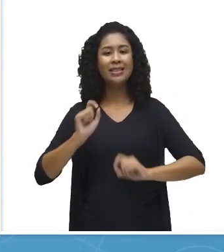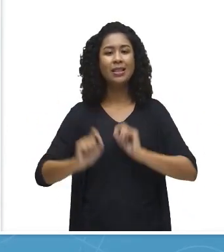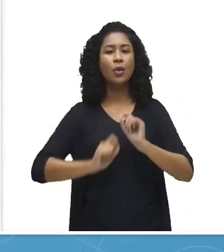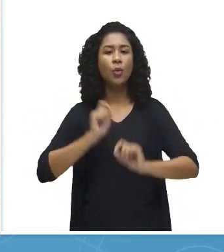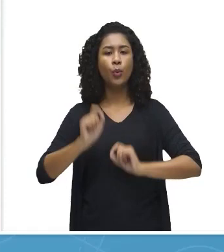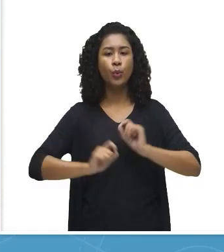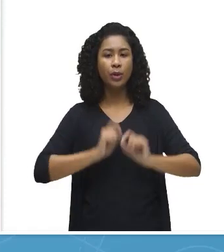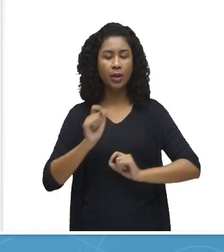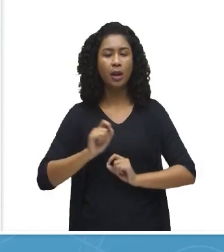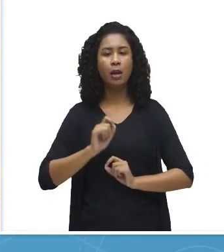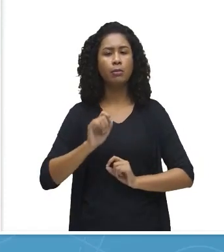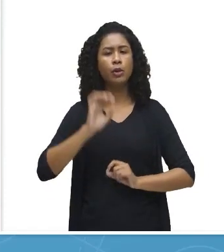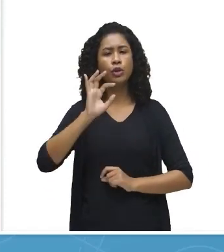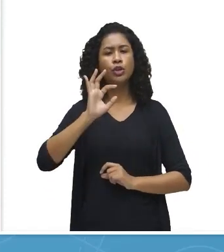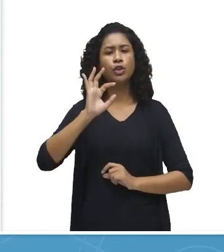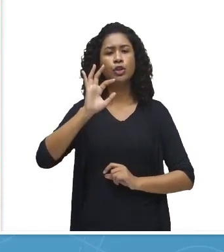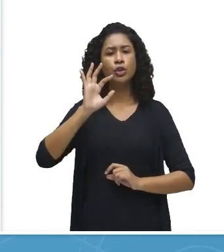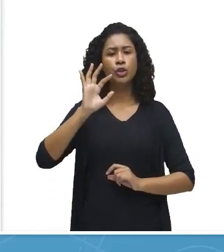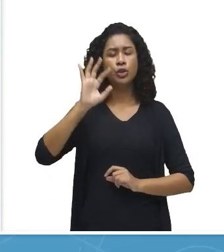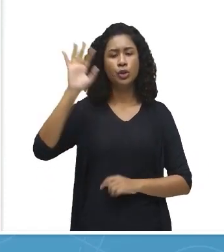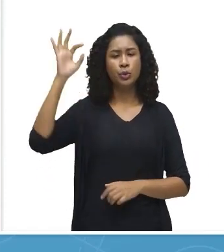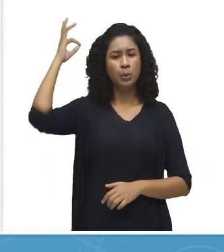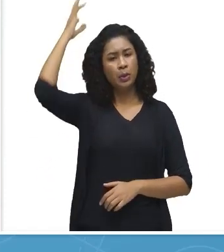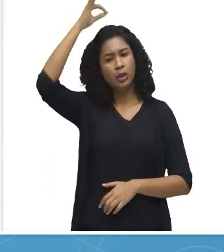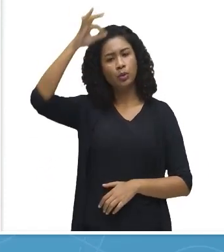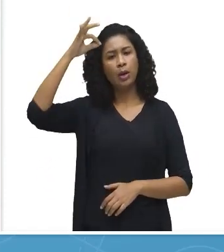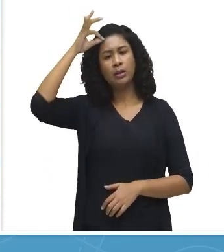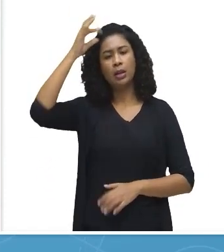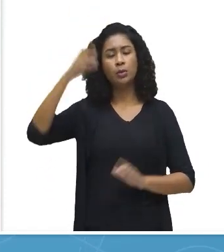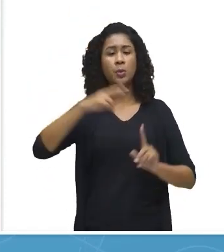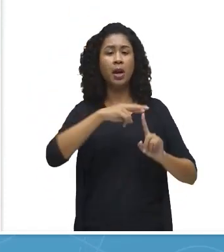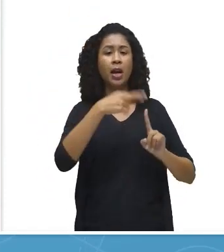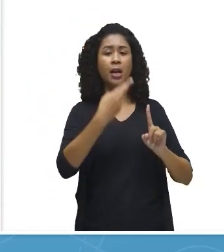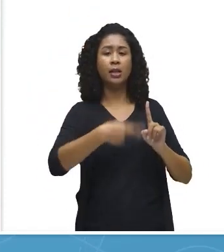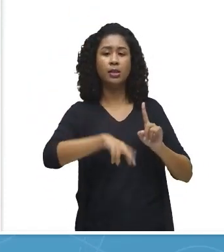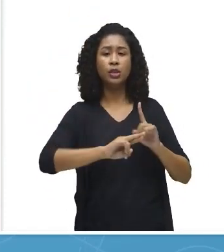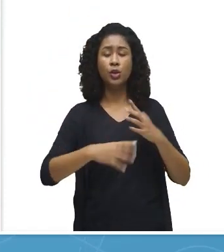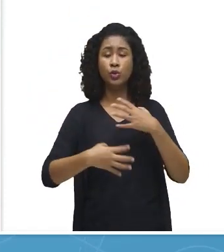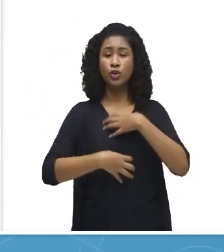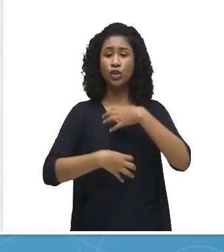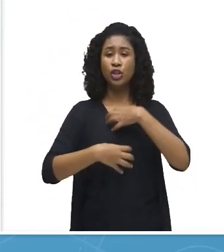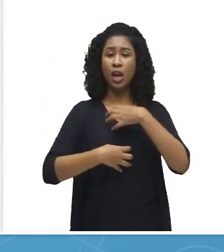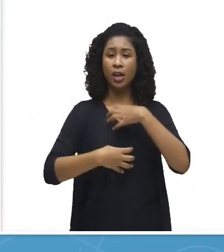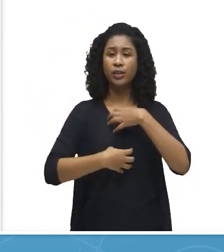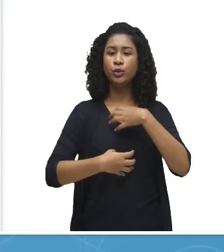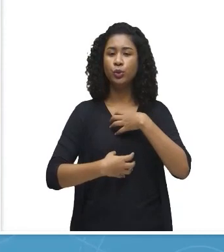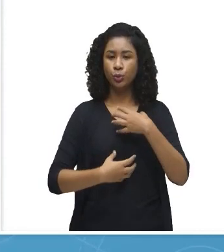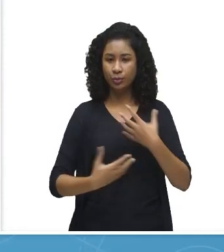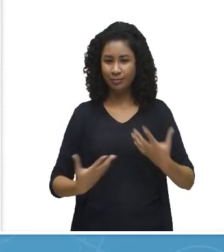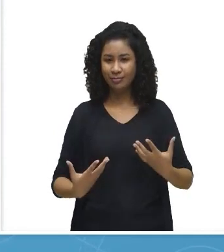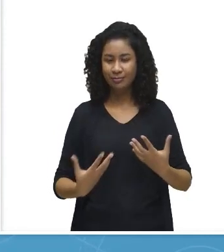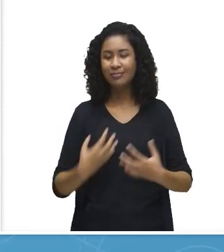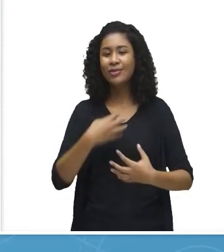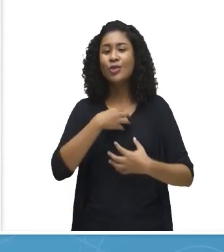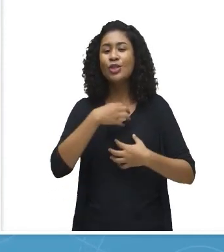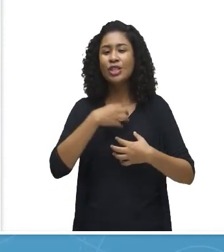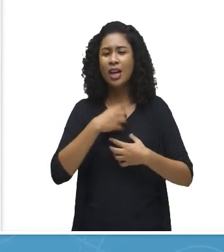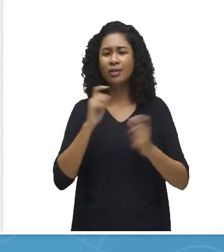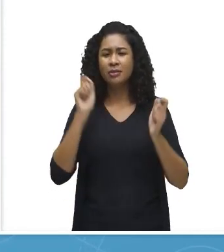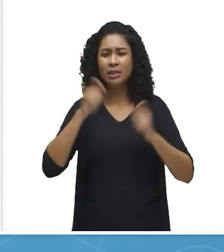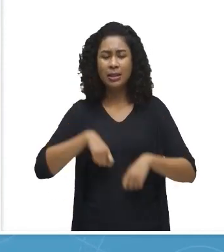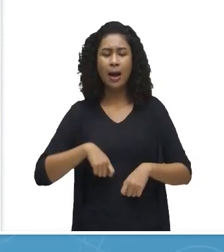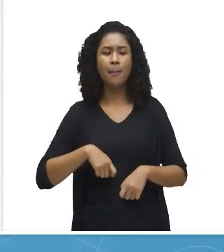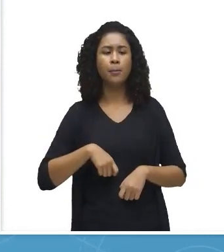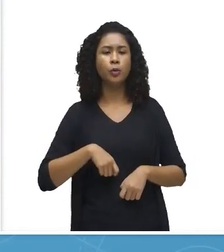uma espiritualidade, uma religiosidade, um jeito de ser que integre tanto o ser